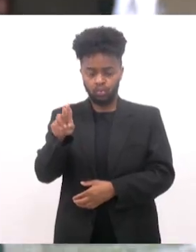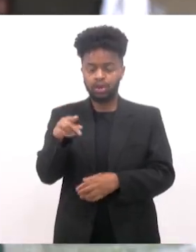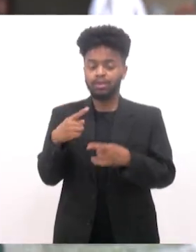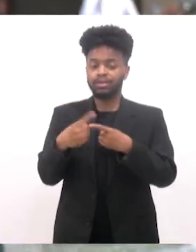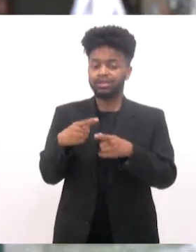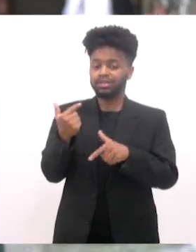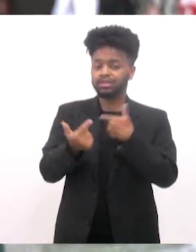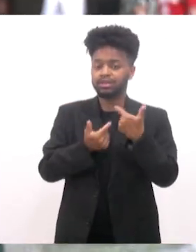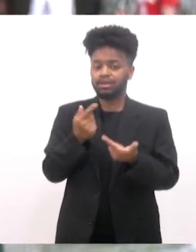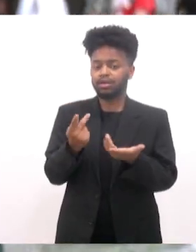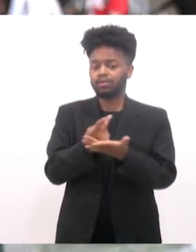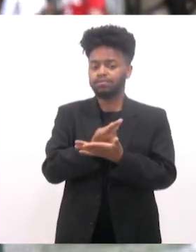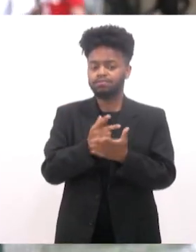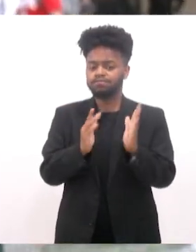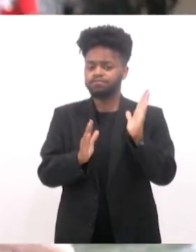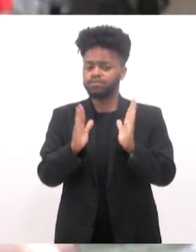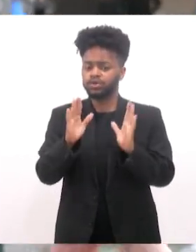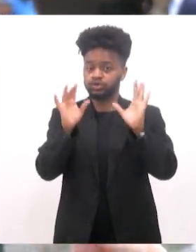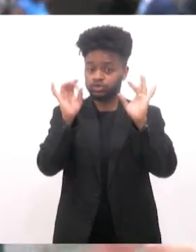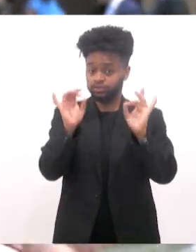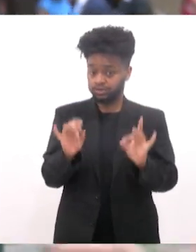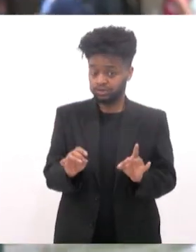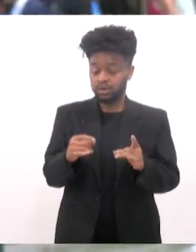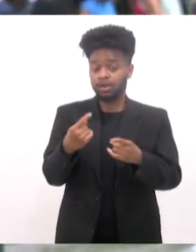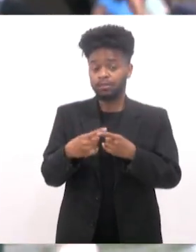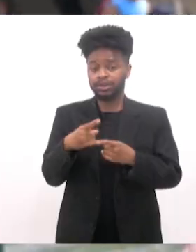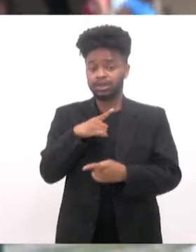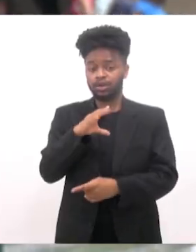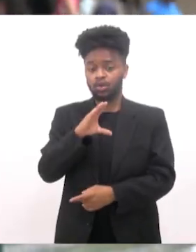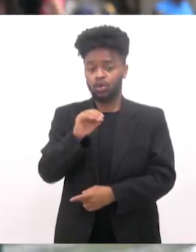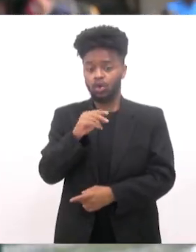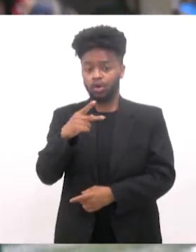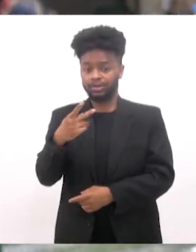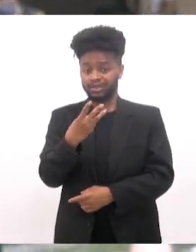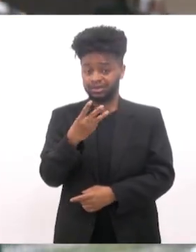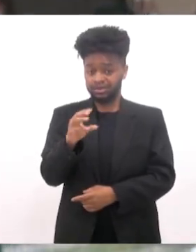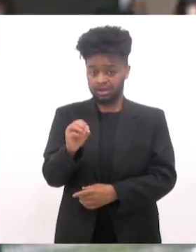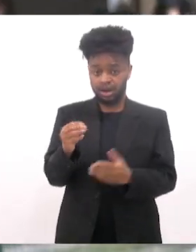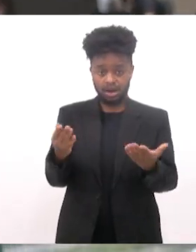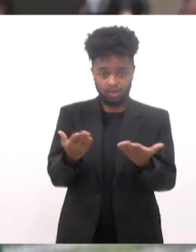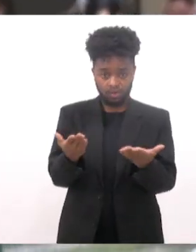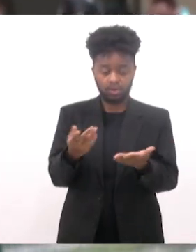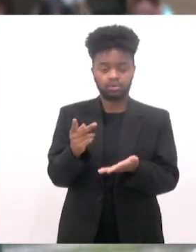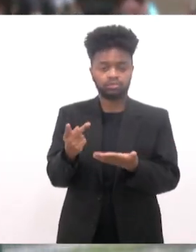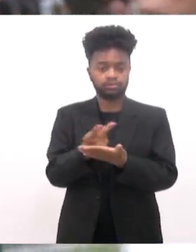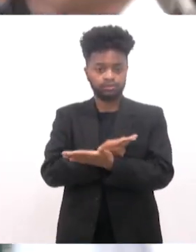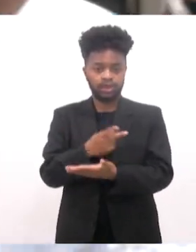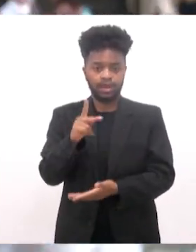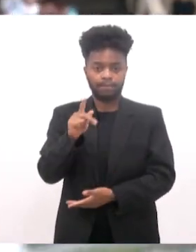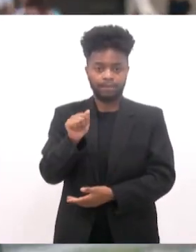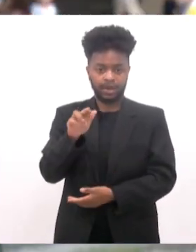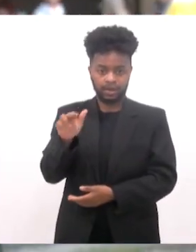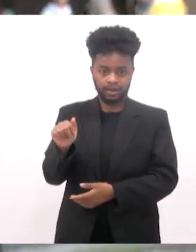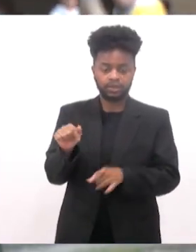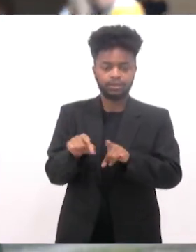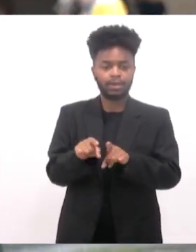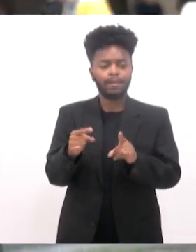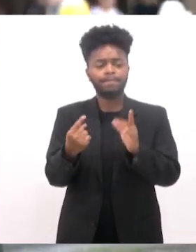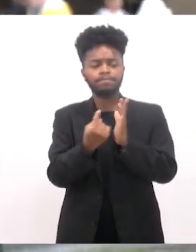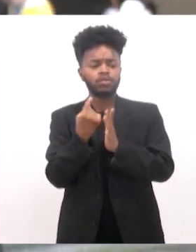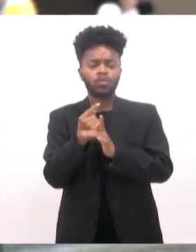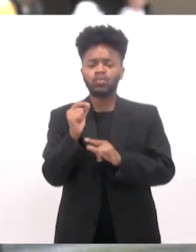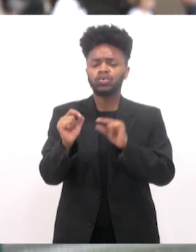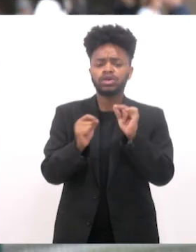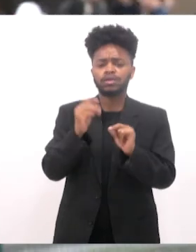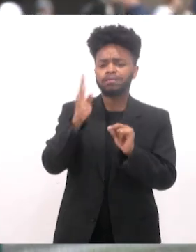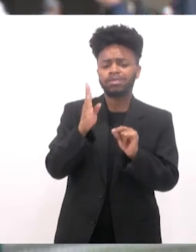ele acontece num momento muito especial, né? Quer dizer, a gente tem a COP30 se dando nesse momento, no Pará, e se perguntando que Brasil é esse